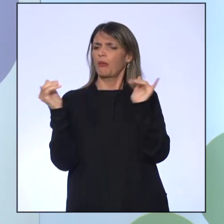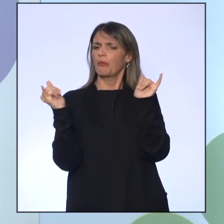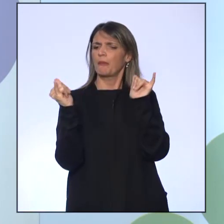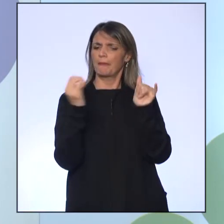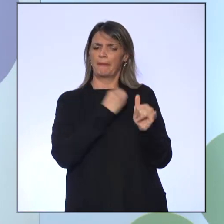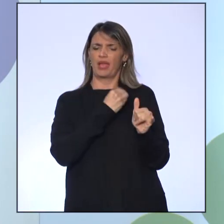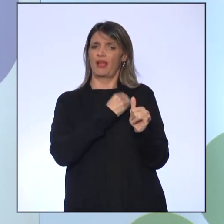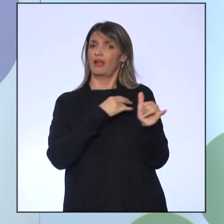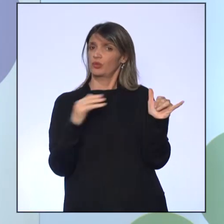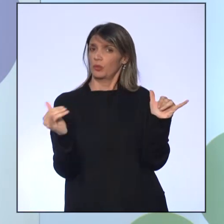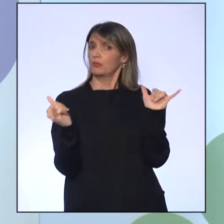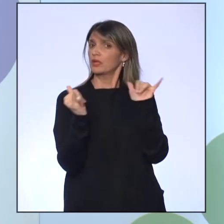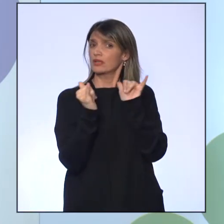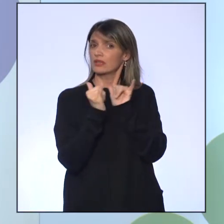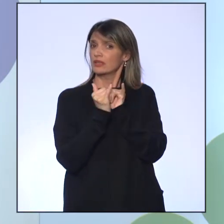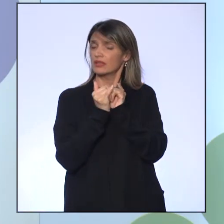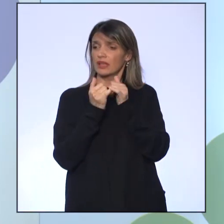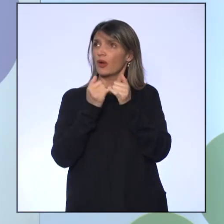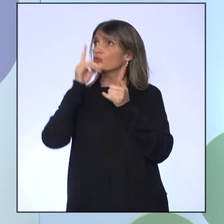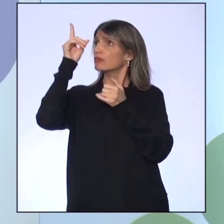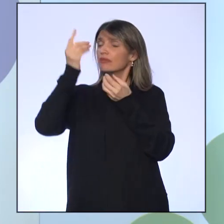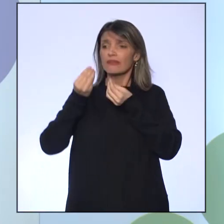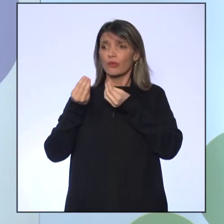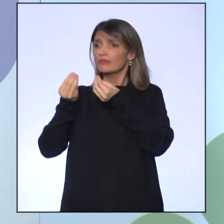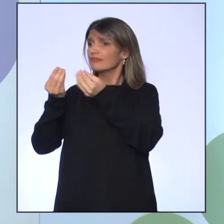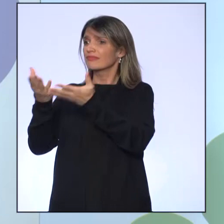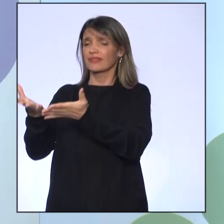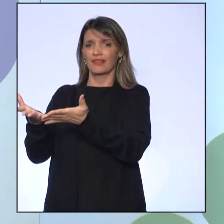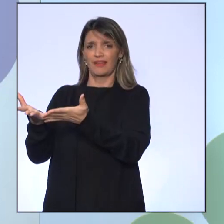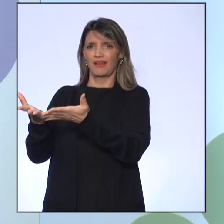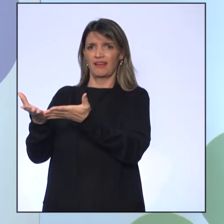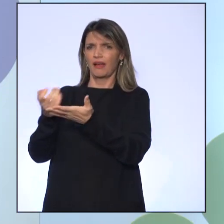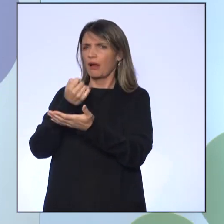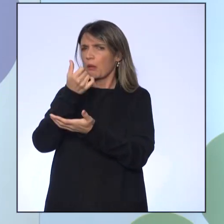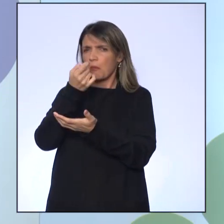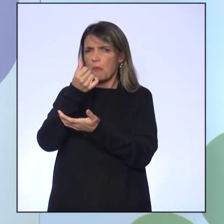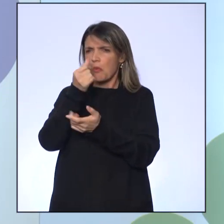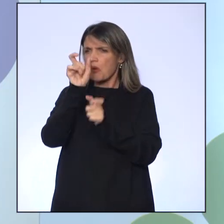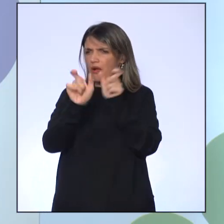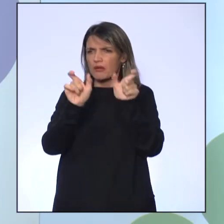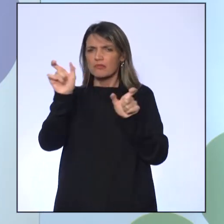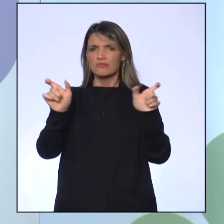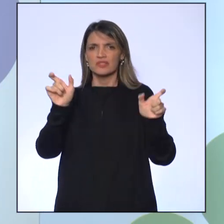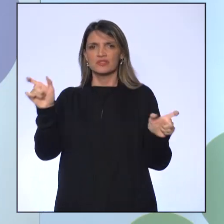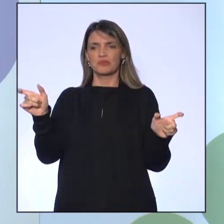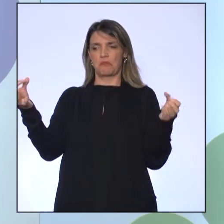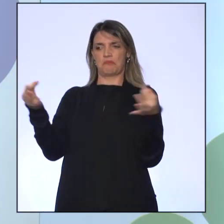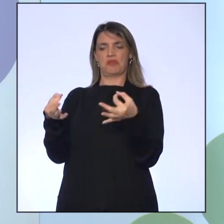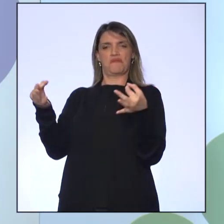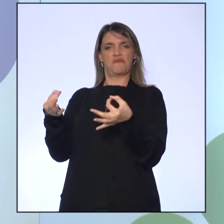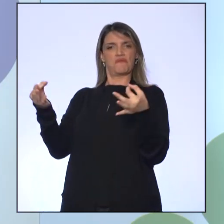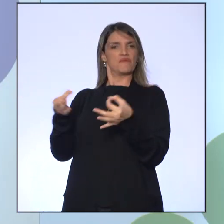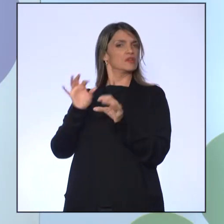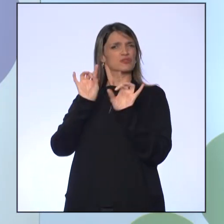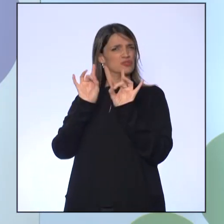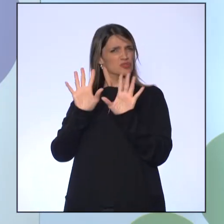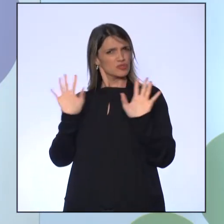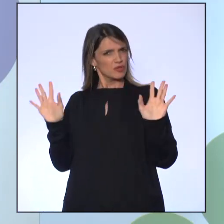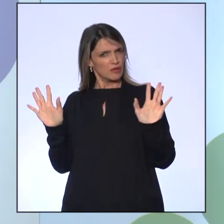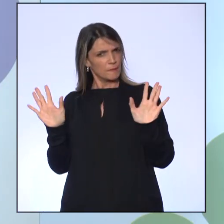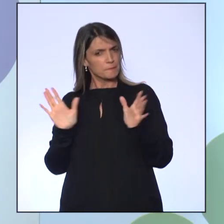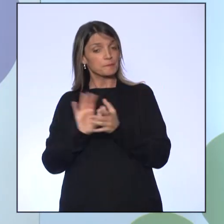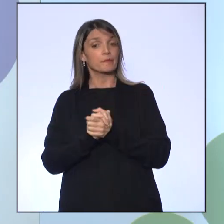se for dado espontaneamente por Deus, vai ser para pouquíssimas pessoas, que seriam as pessoas perfeitas segundo